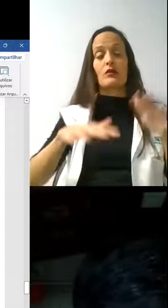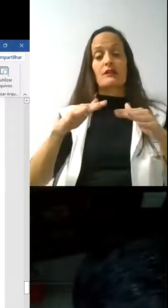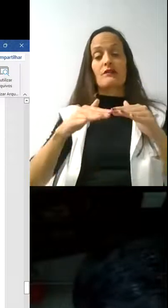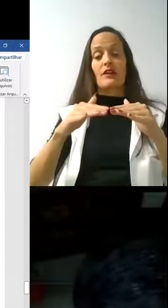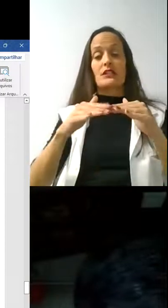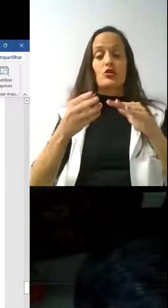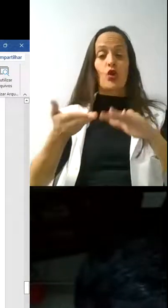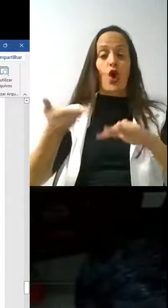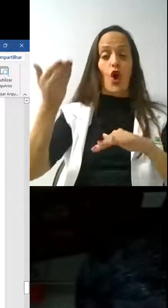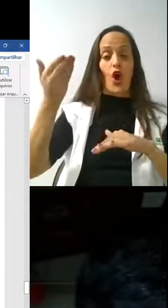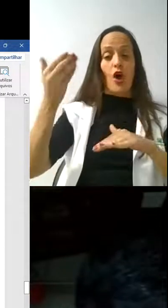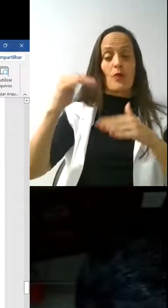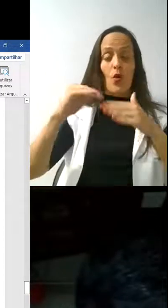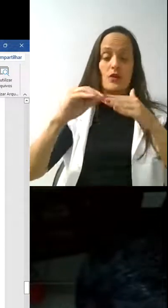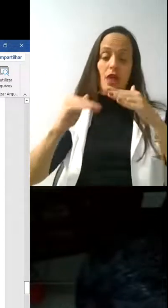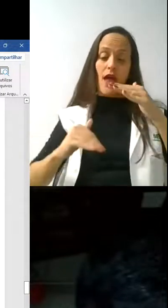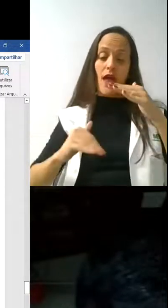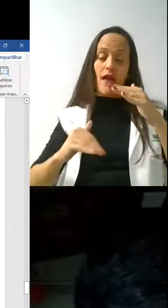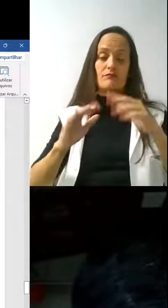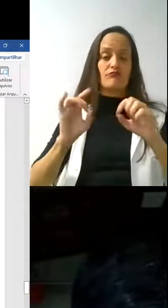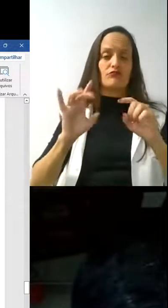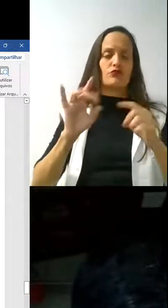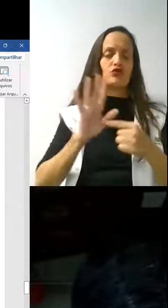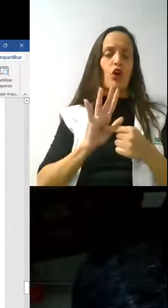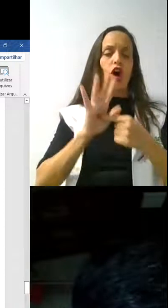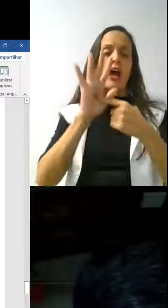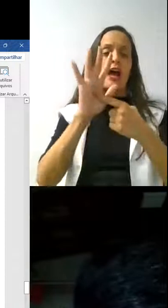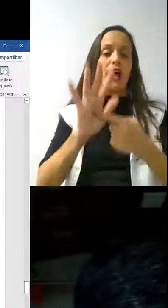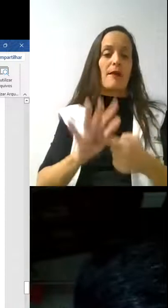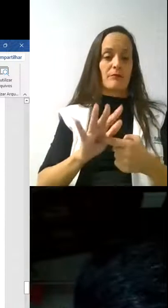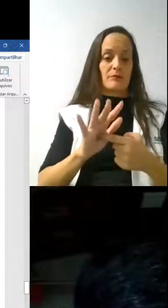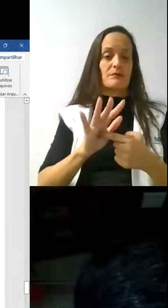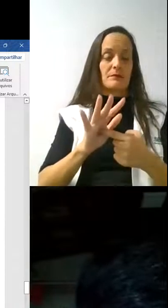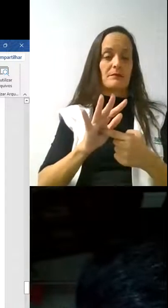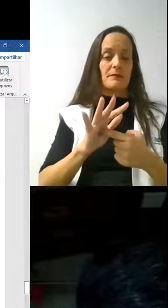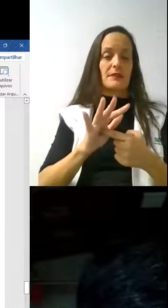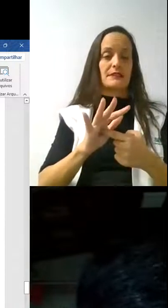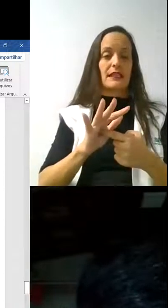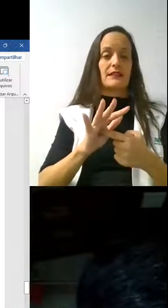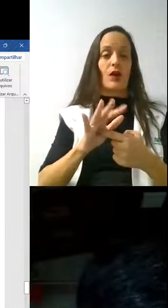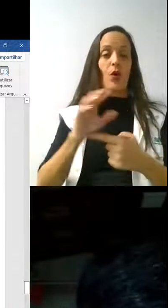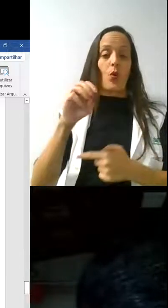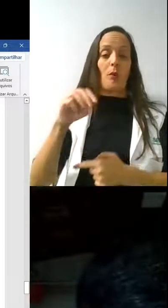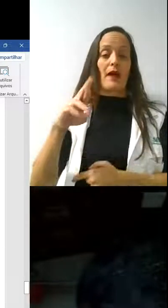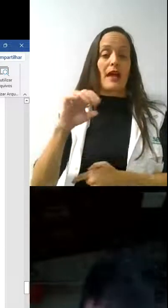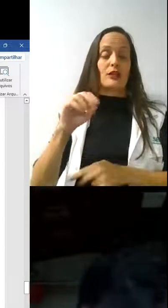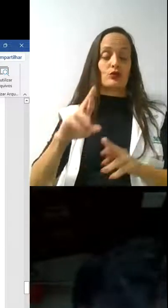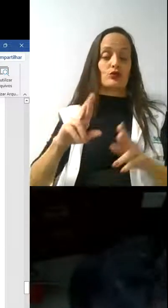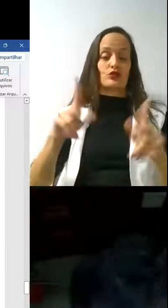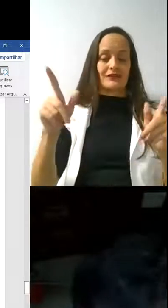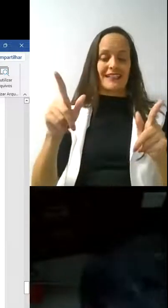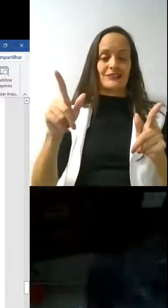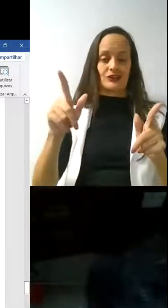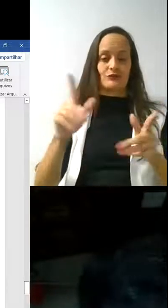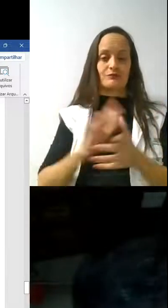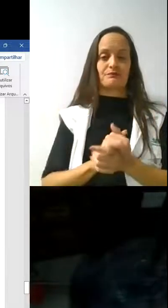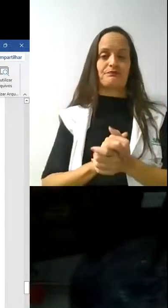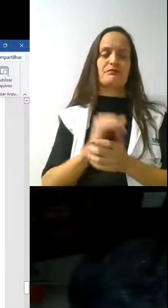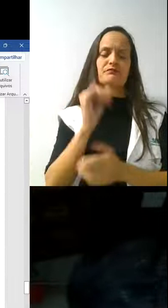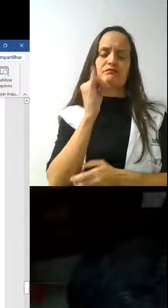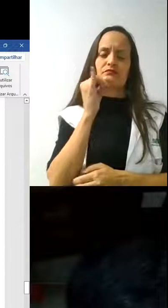só para poder fazer o quê? Representar essa mesma grandeza que é o metro, só que de uma outra forma, né? Então, de